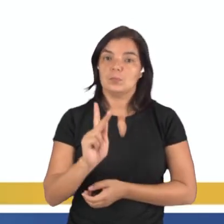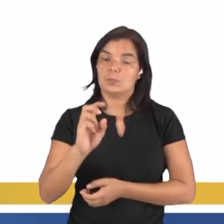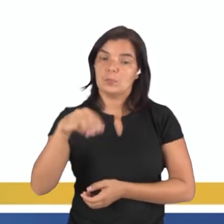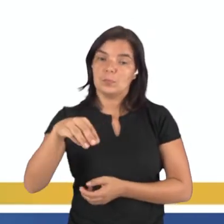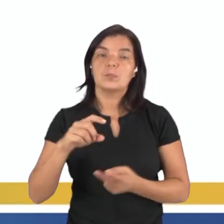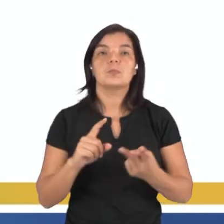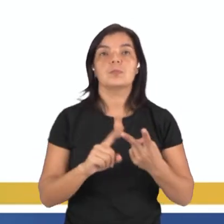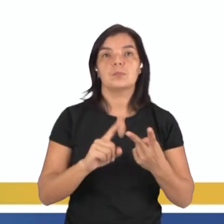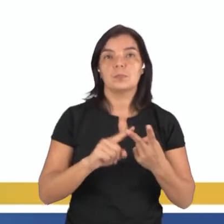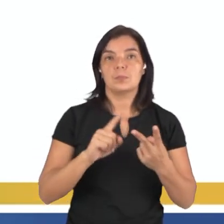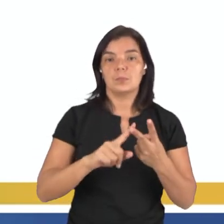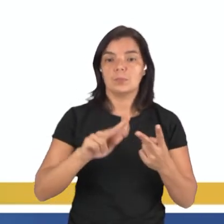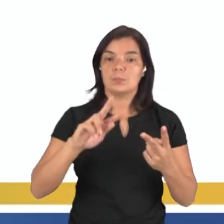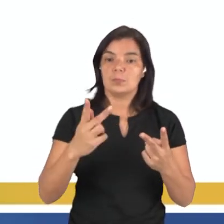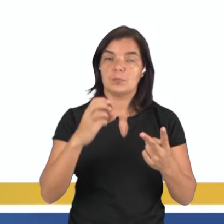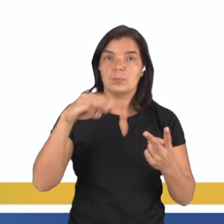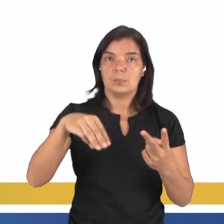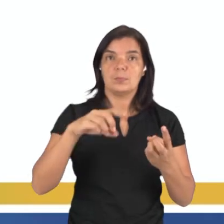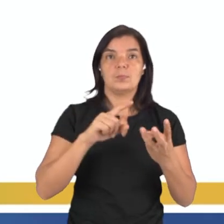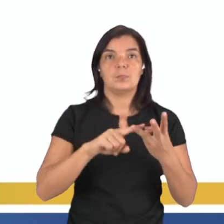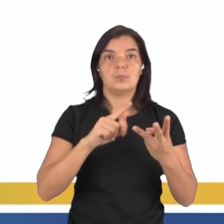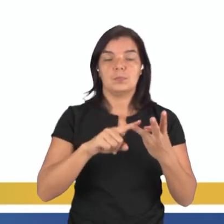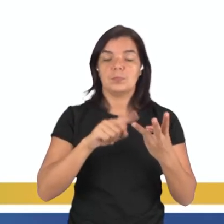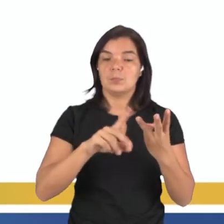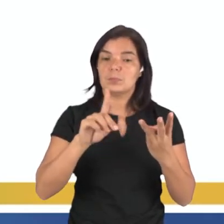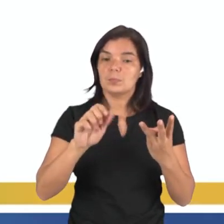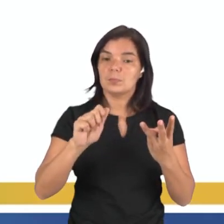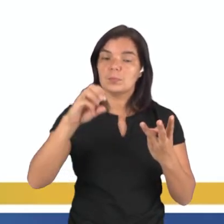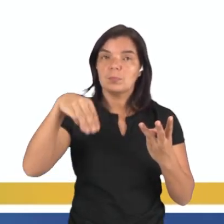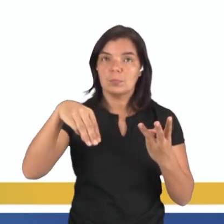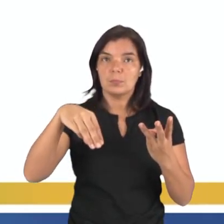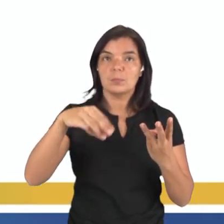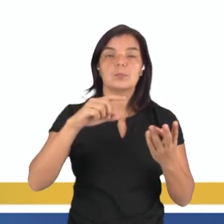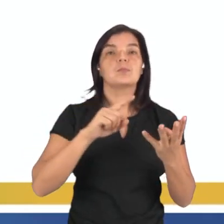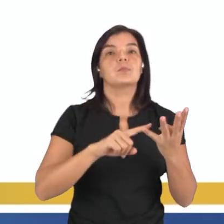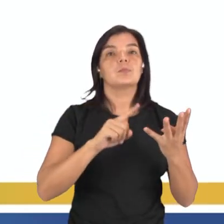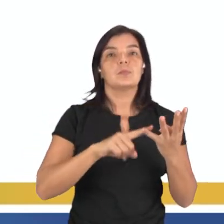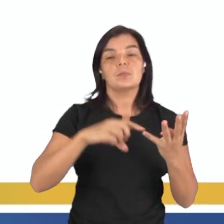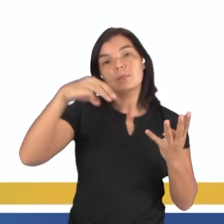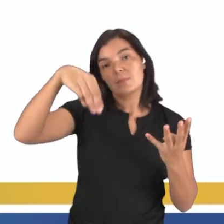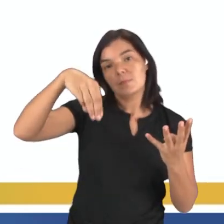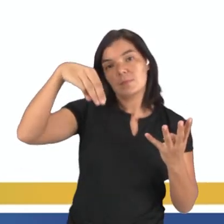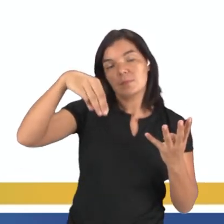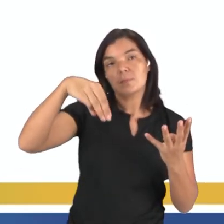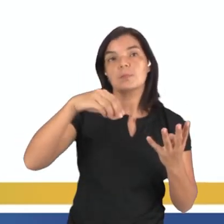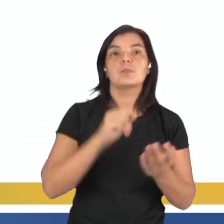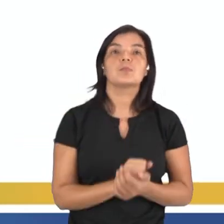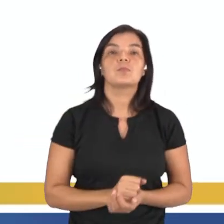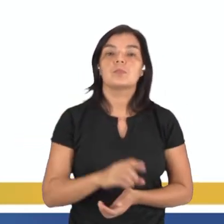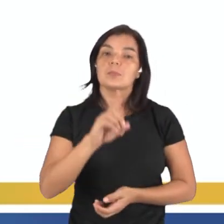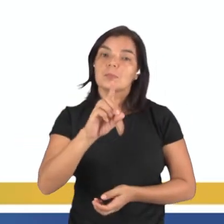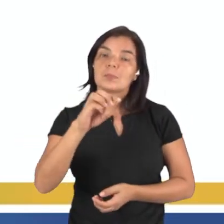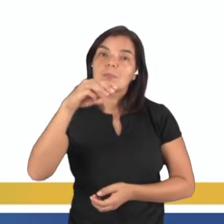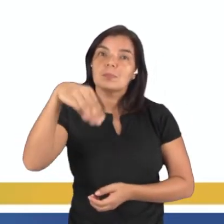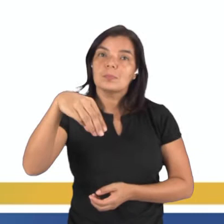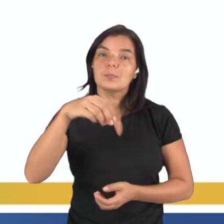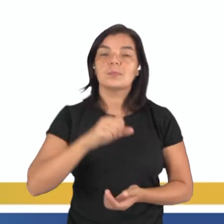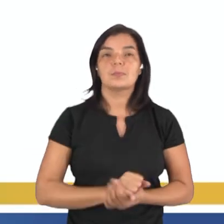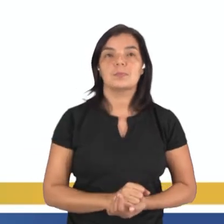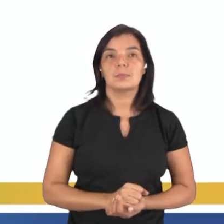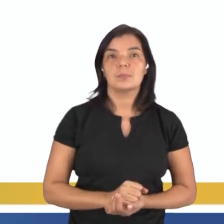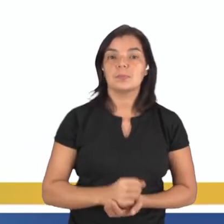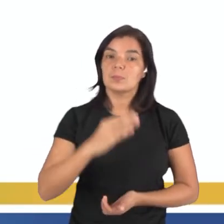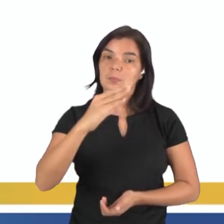quilômetro, hm, hectômetro, dan, decâmetro, m, metro,